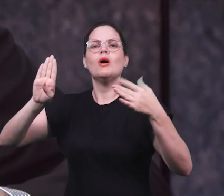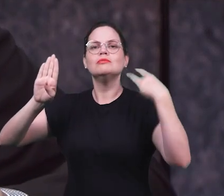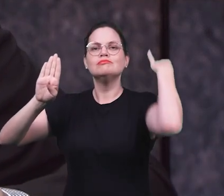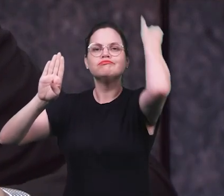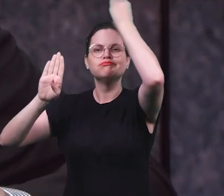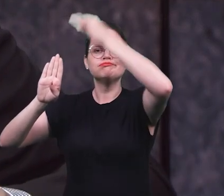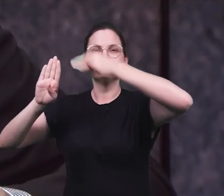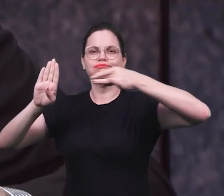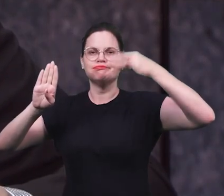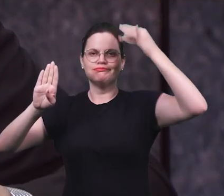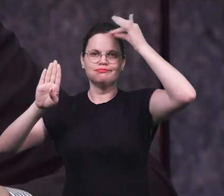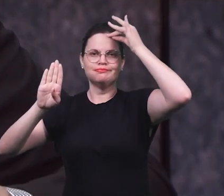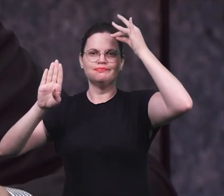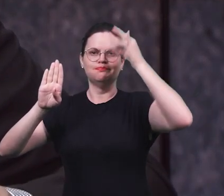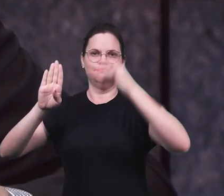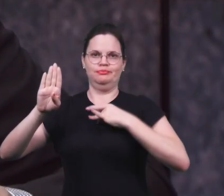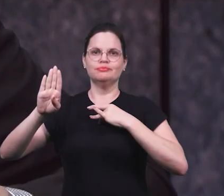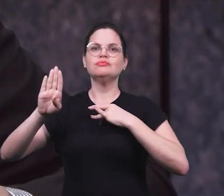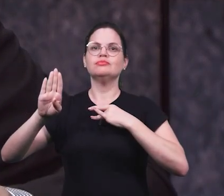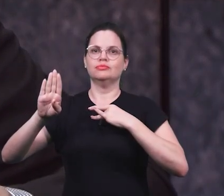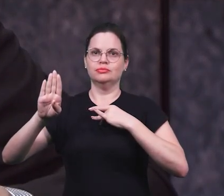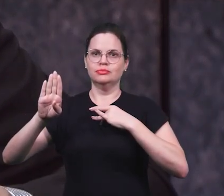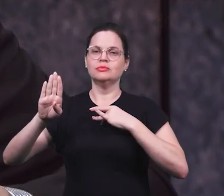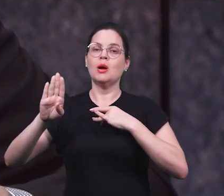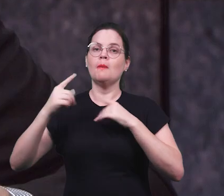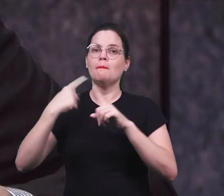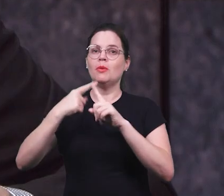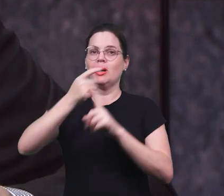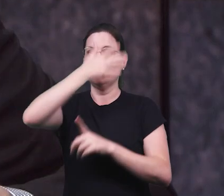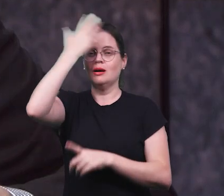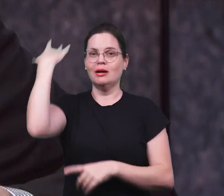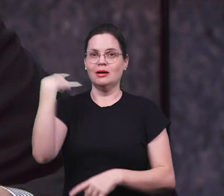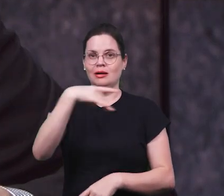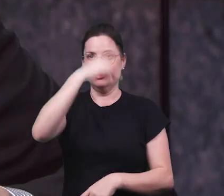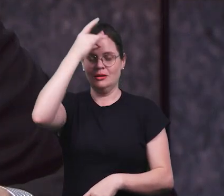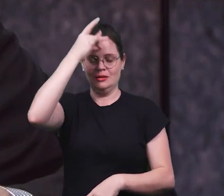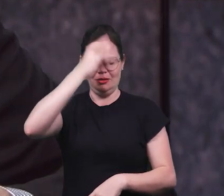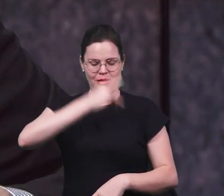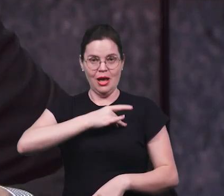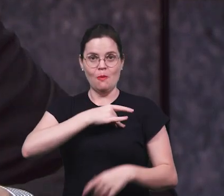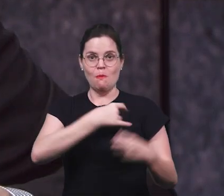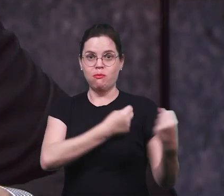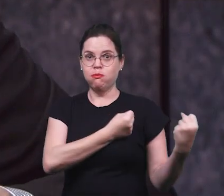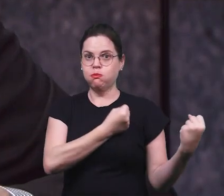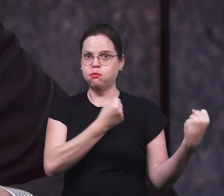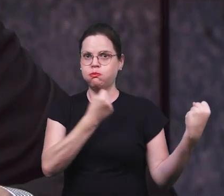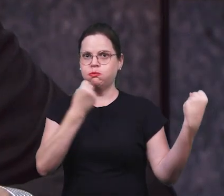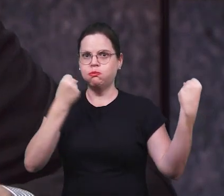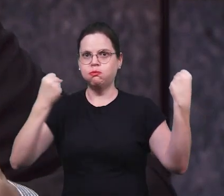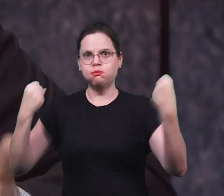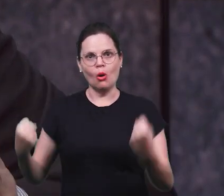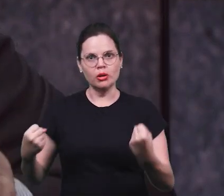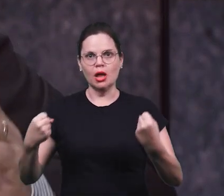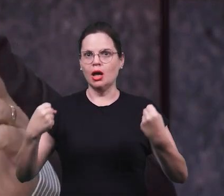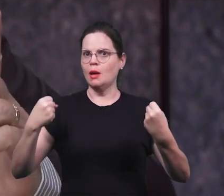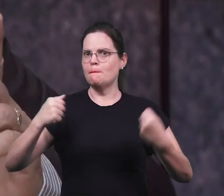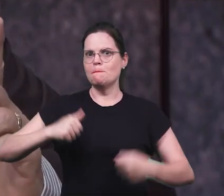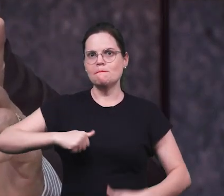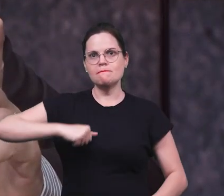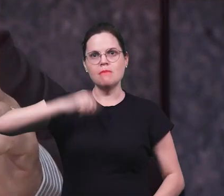preciso compreender que o batismo com o Espírito Santo é o maior poder da terra e do